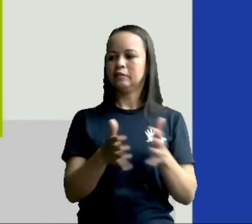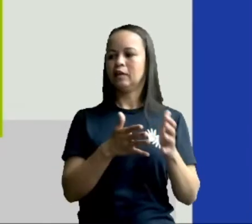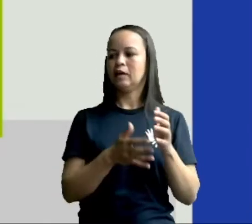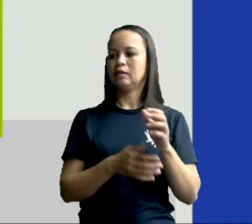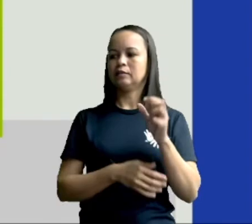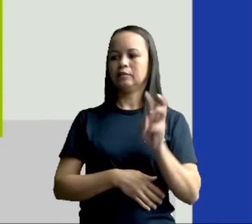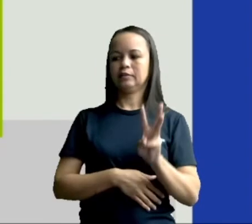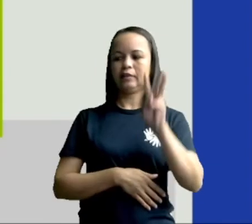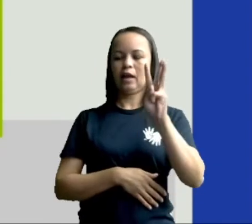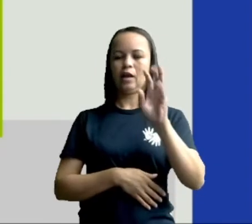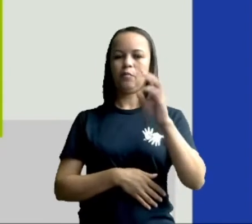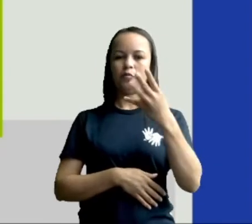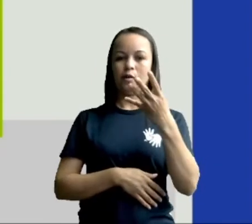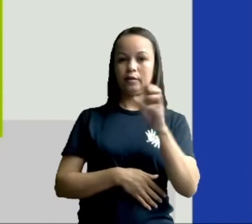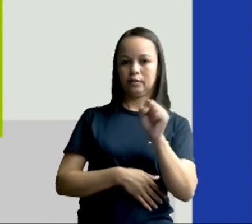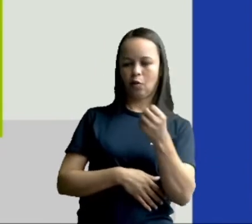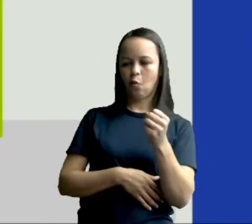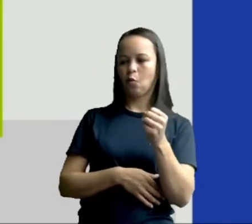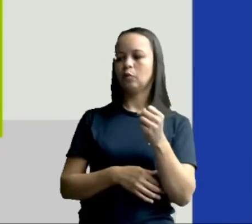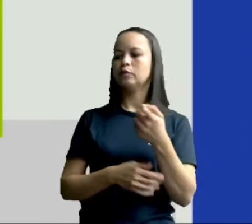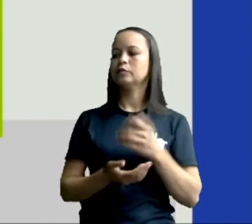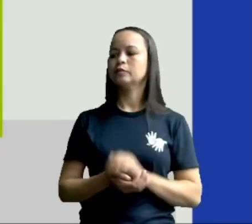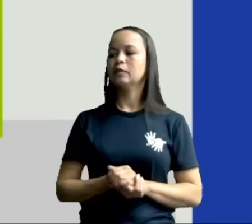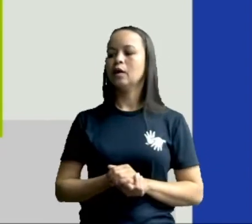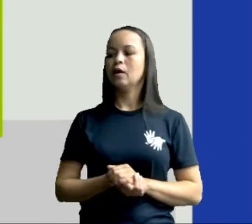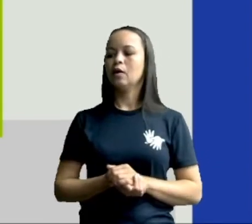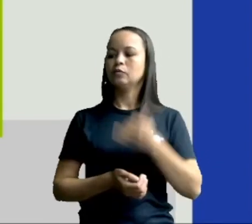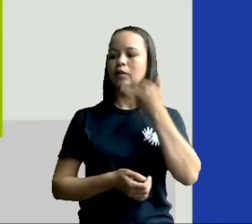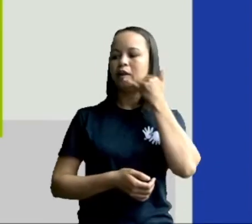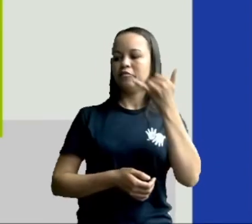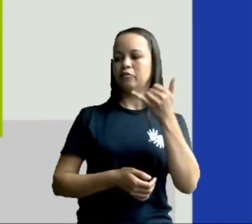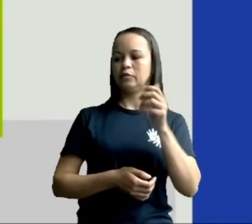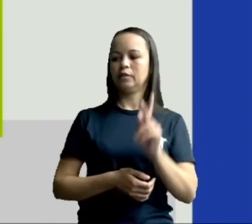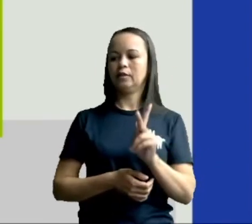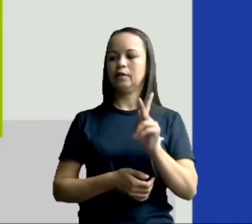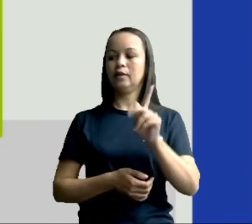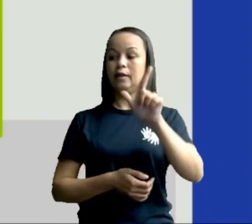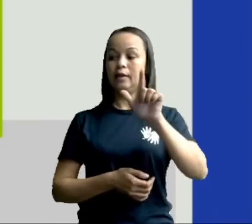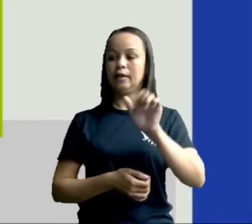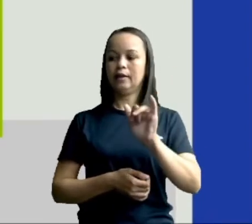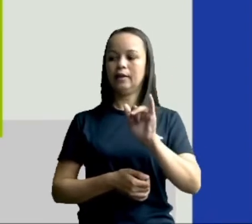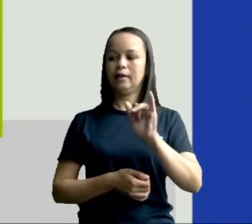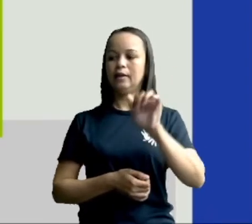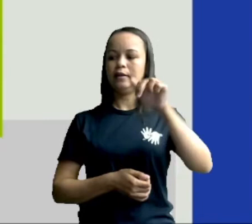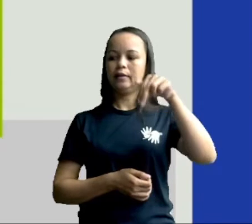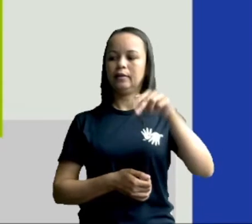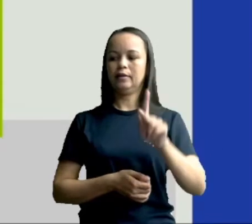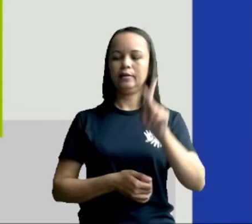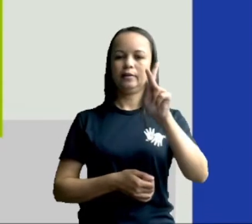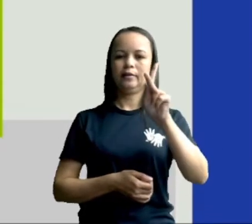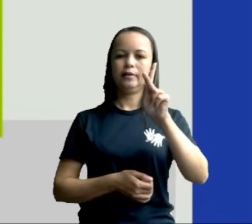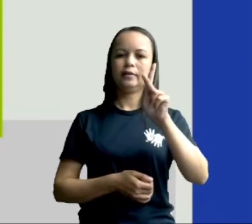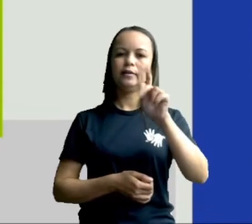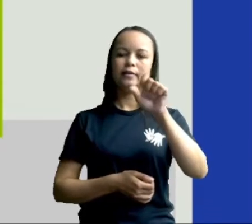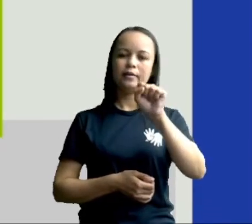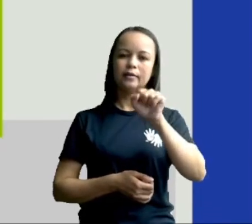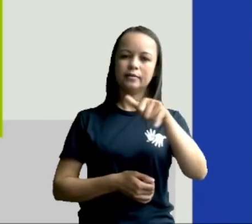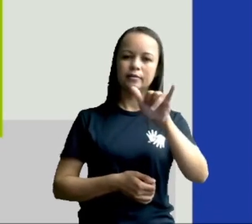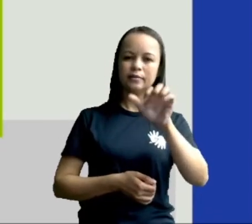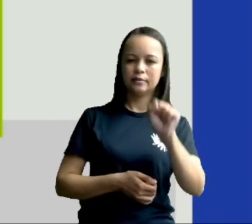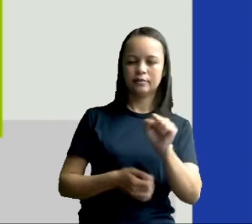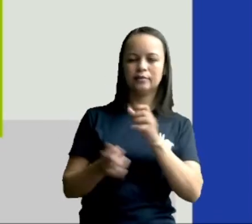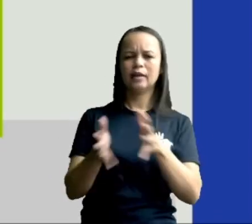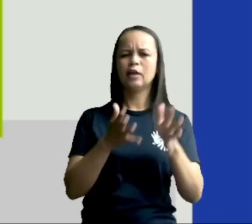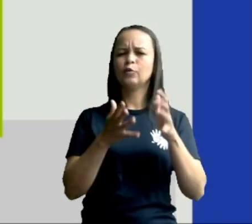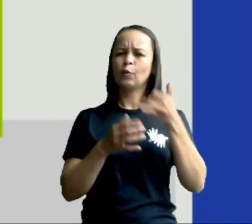ó. O telefone Lynx pela internet, chegando nos nossos tempos. O telefone celular,